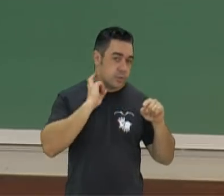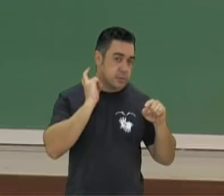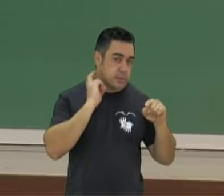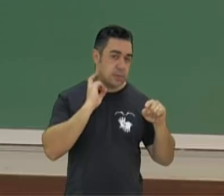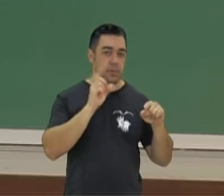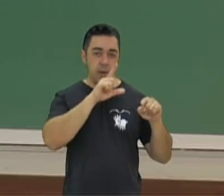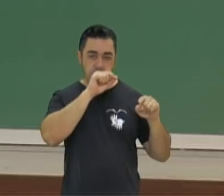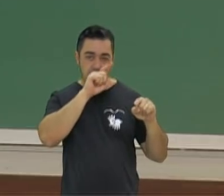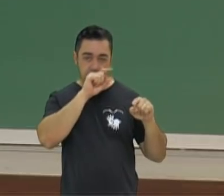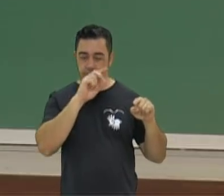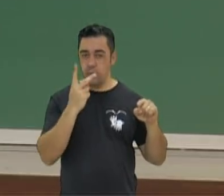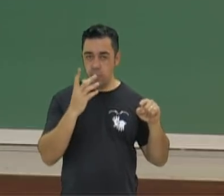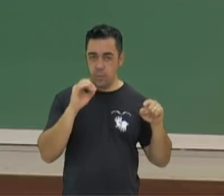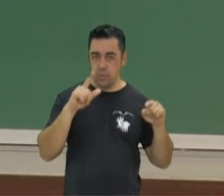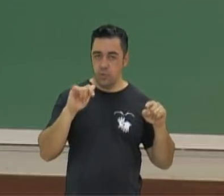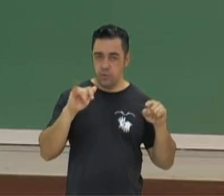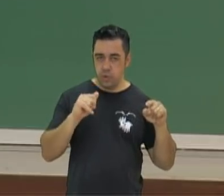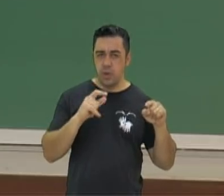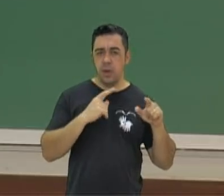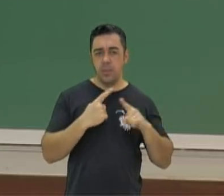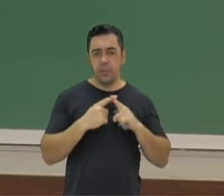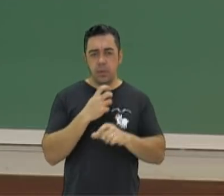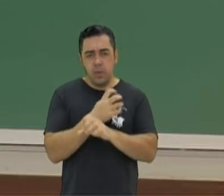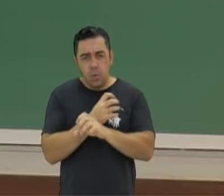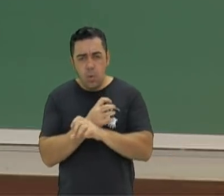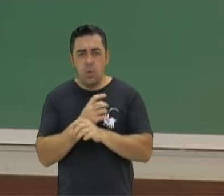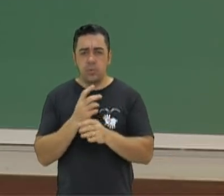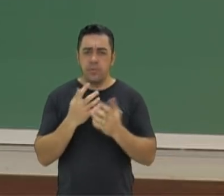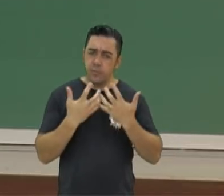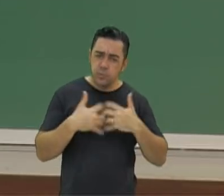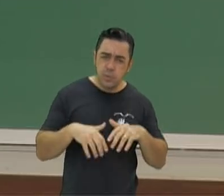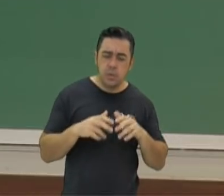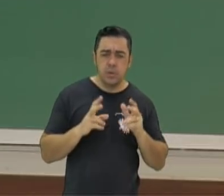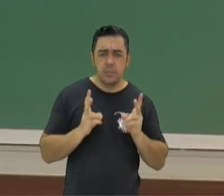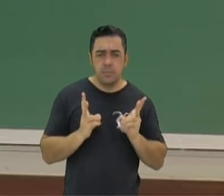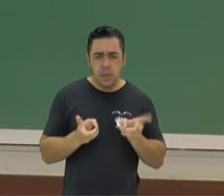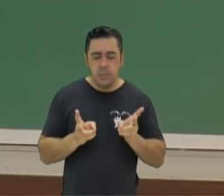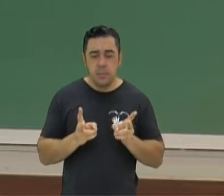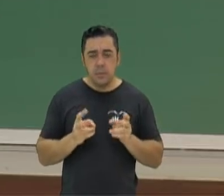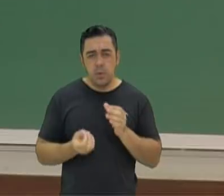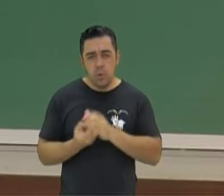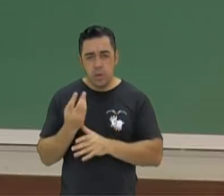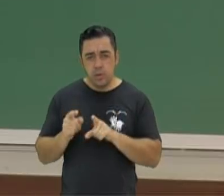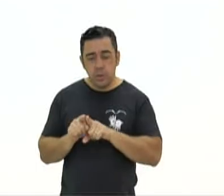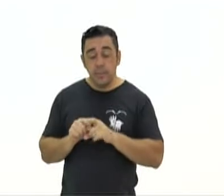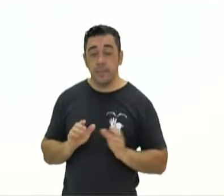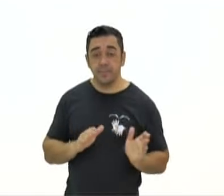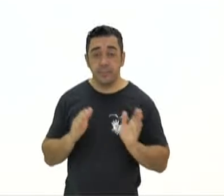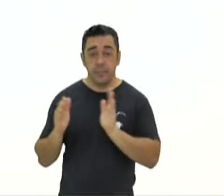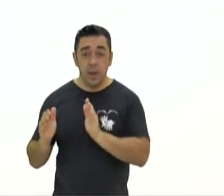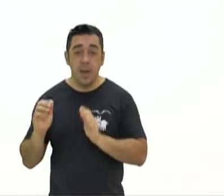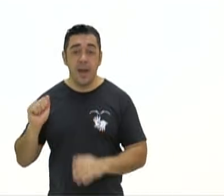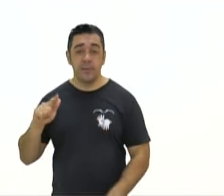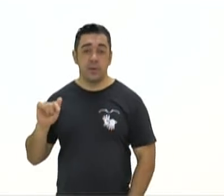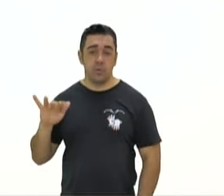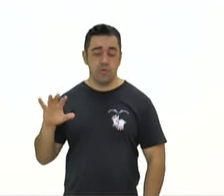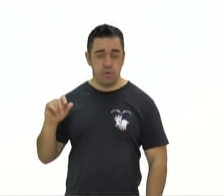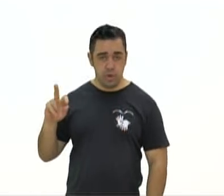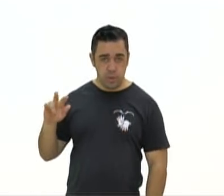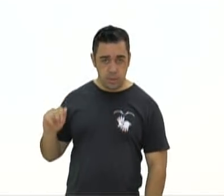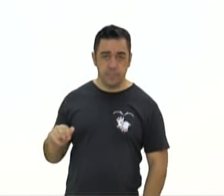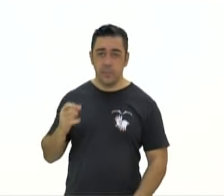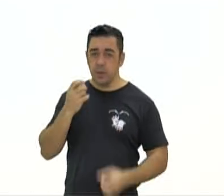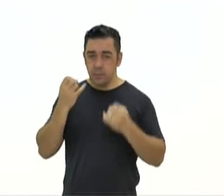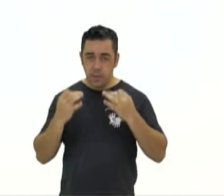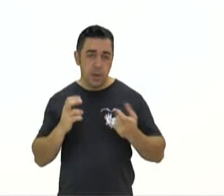na homologia, né? Então, tem ossos, as estruturas são bem parecidas porque têm a mesma origem. Se eu comparo a analogia, então, eu poderia ter citado